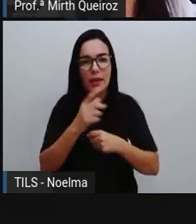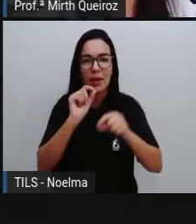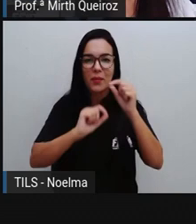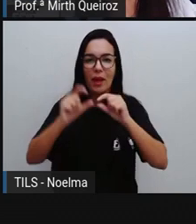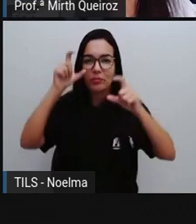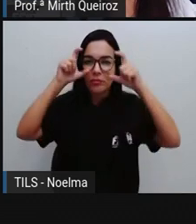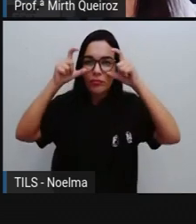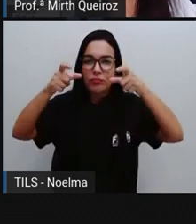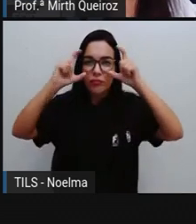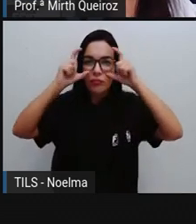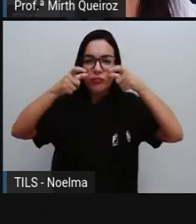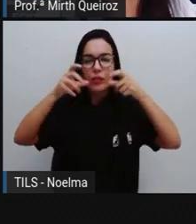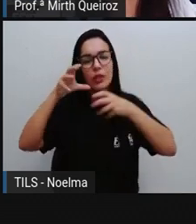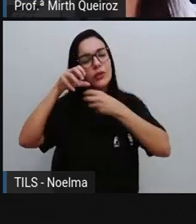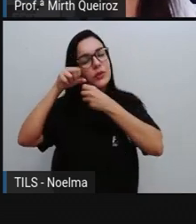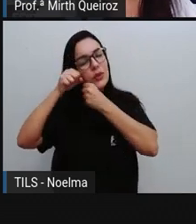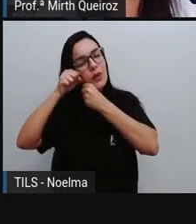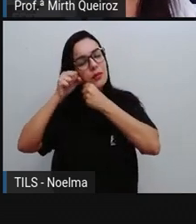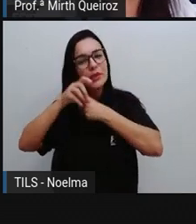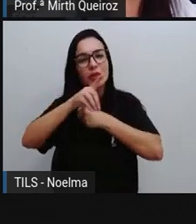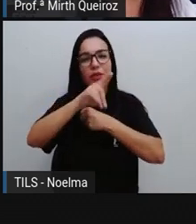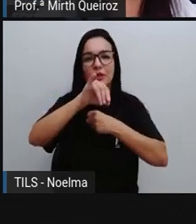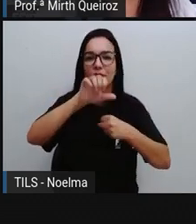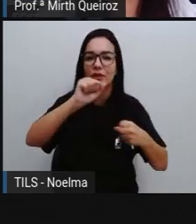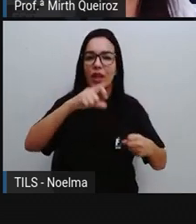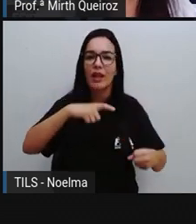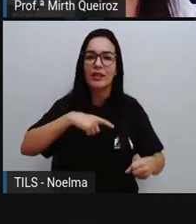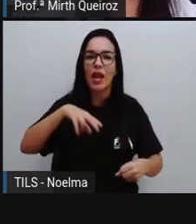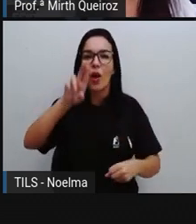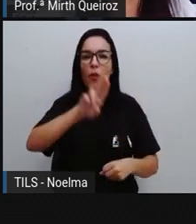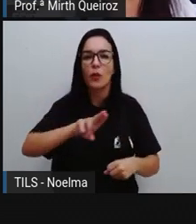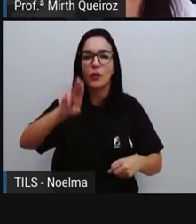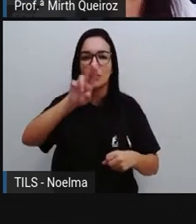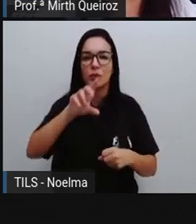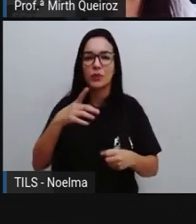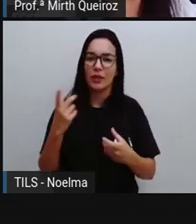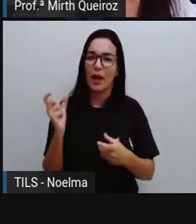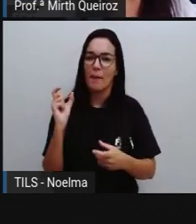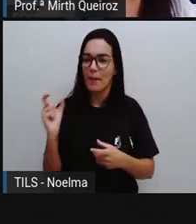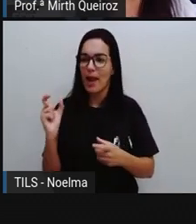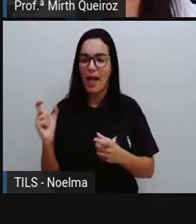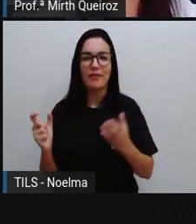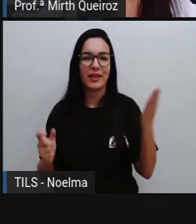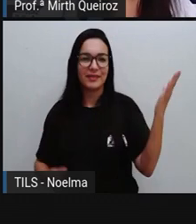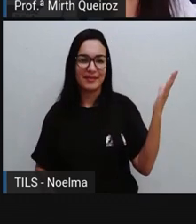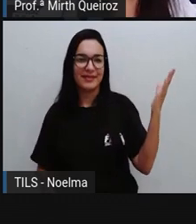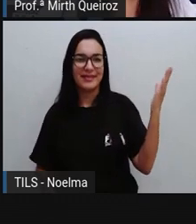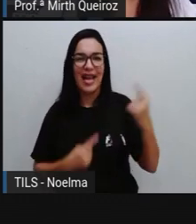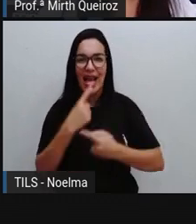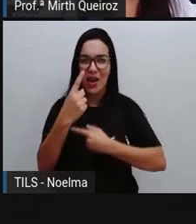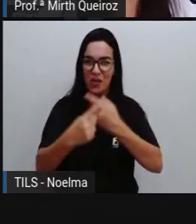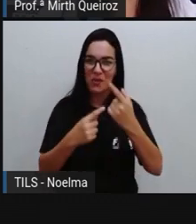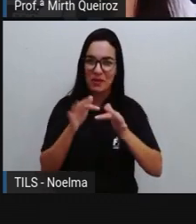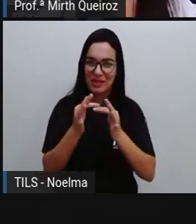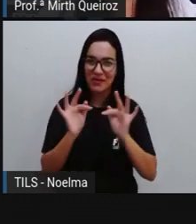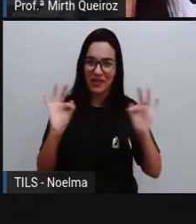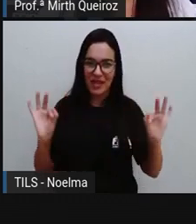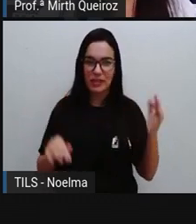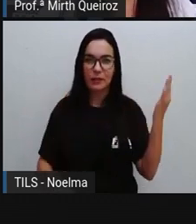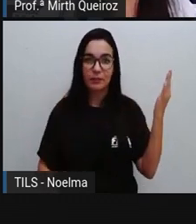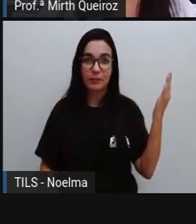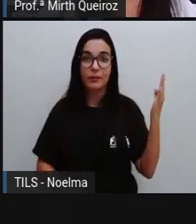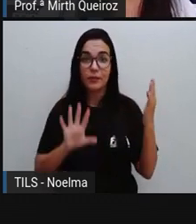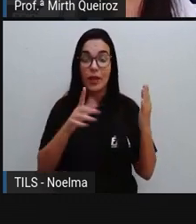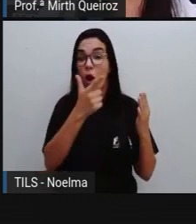corujas dormem de dia. E aí a gente tem a utilização dessas palavras em algumas frases.